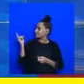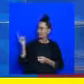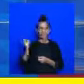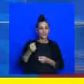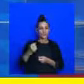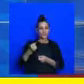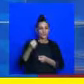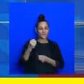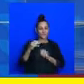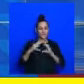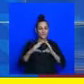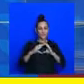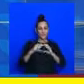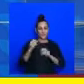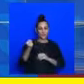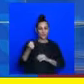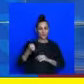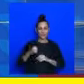50, bola branca.